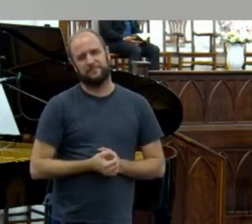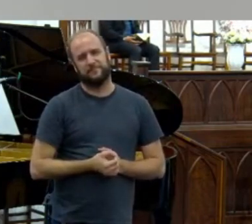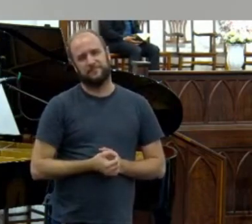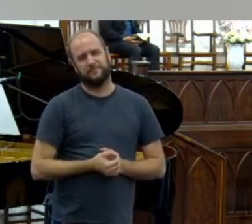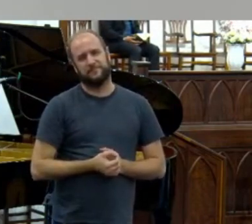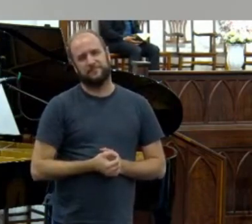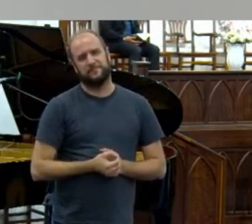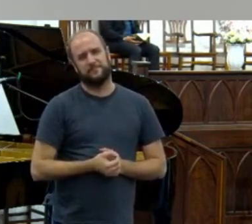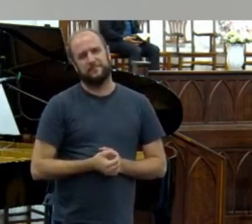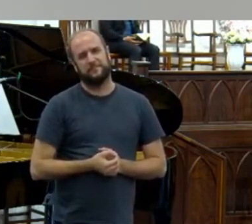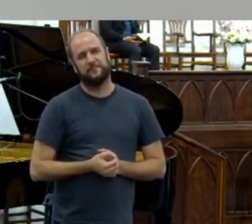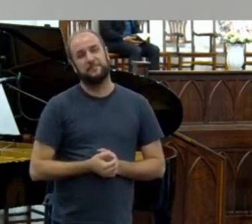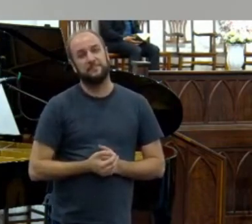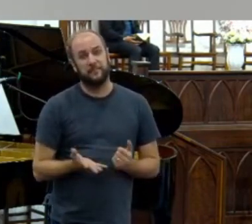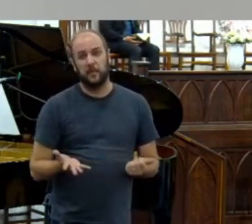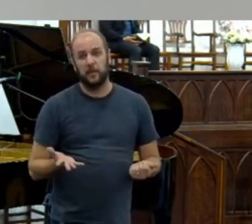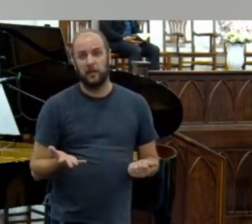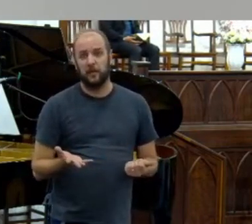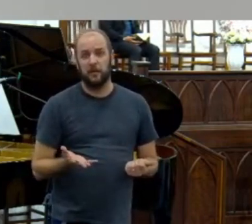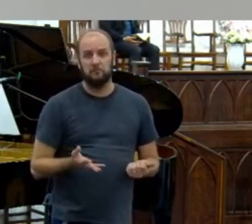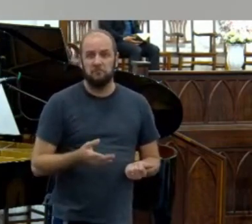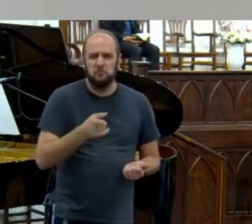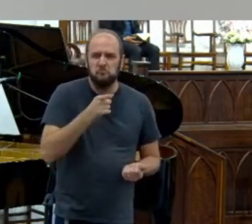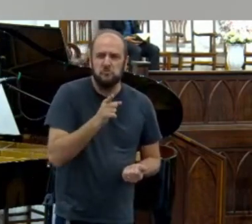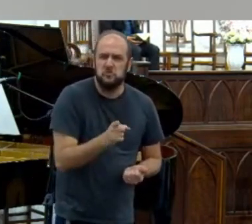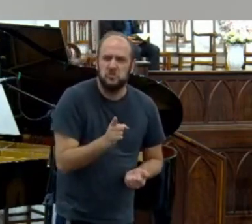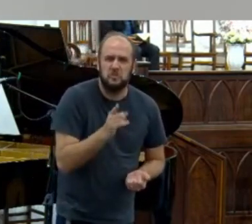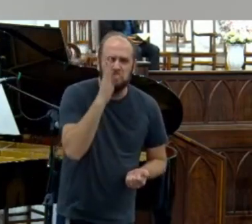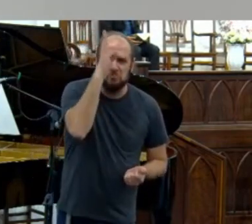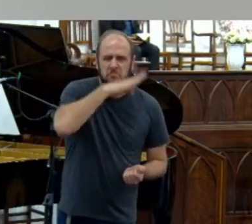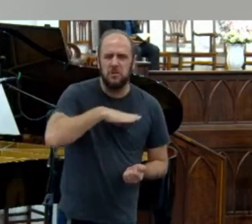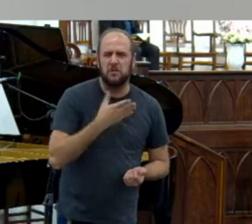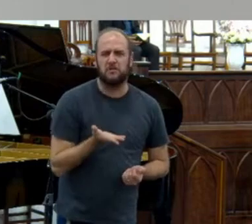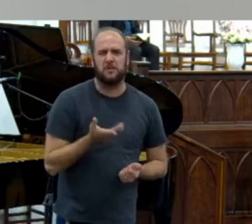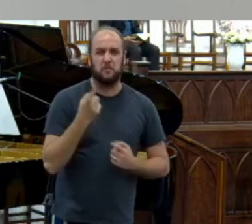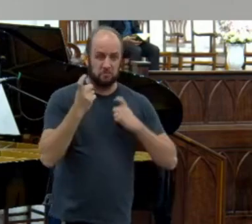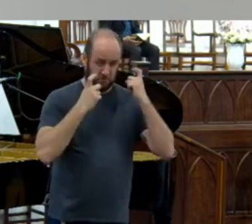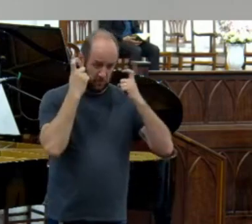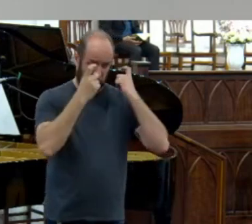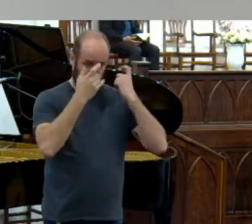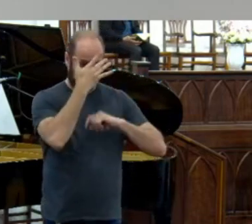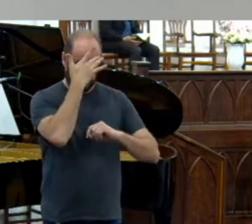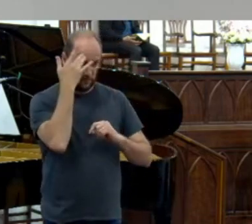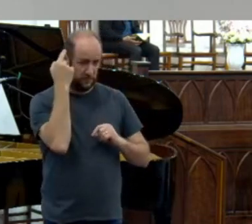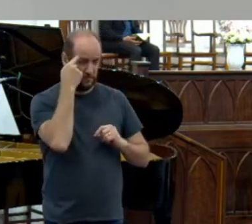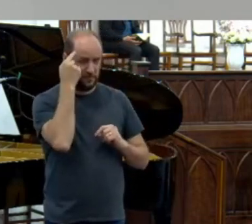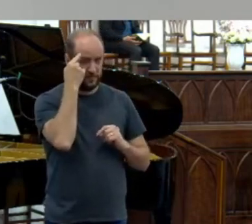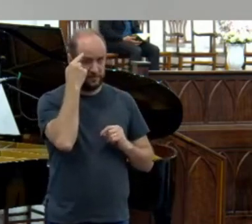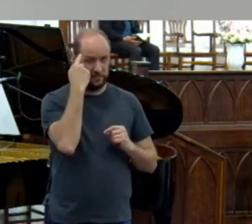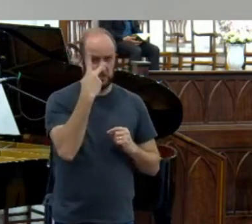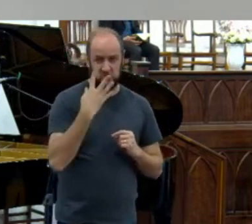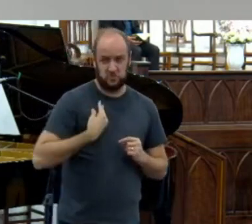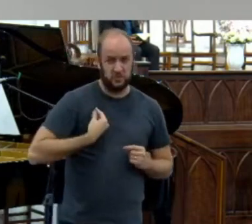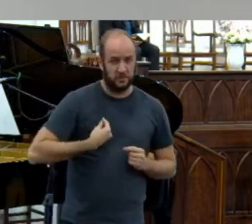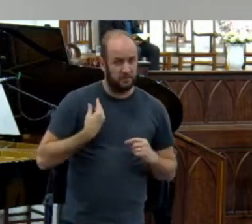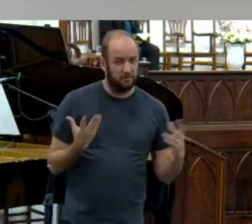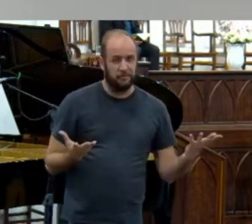Deus fala, aliás, você não devia preocupar-se muito com o que as pessoas pensam sobre você.